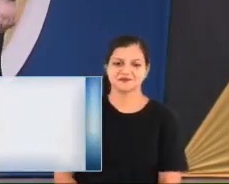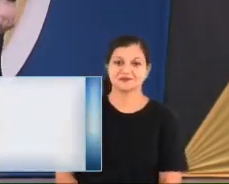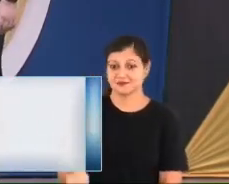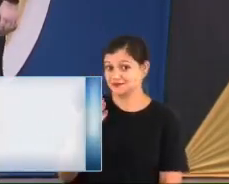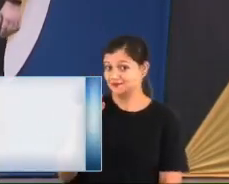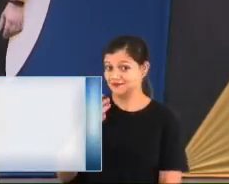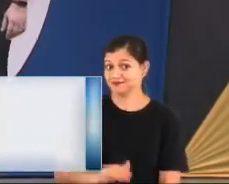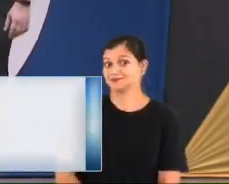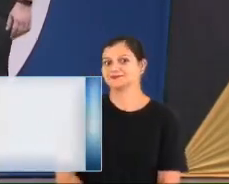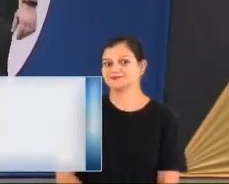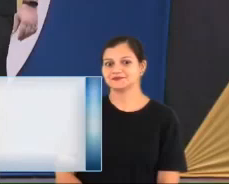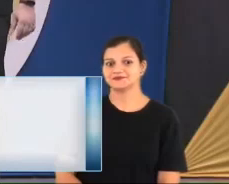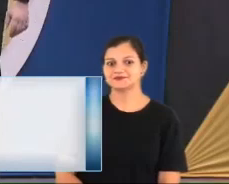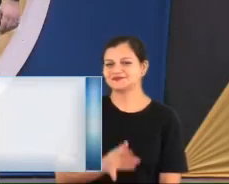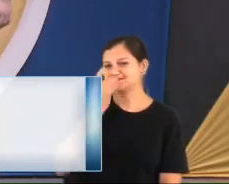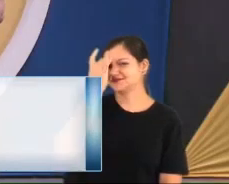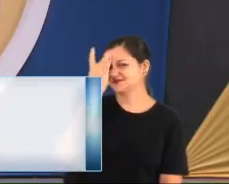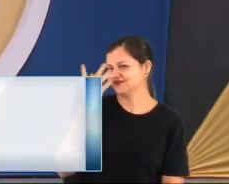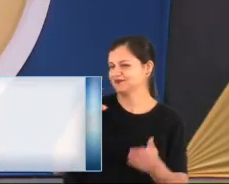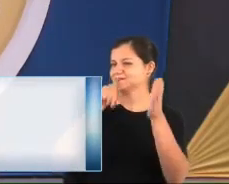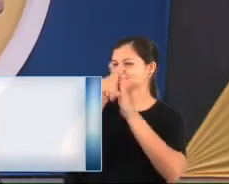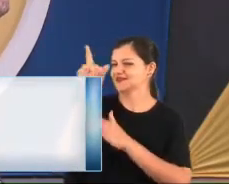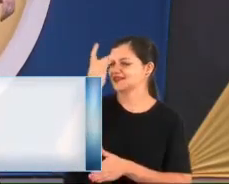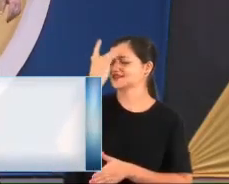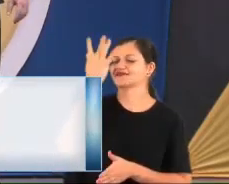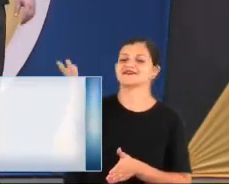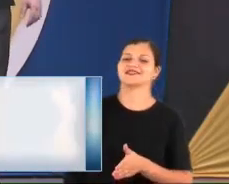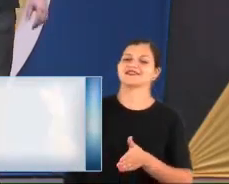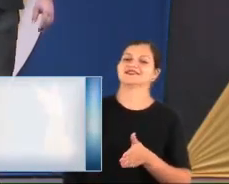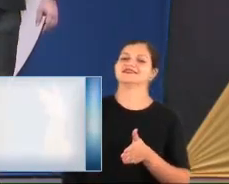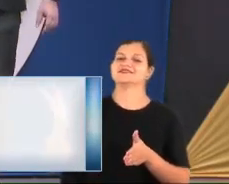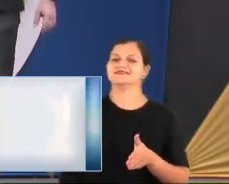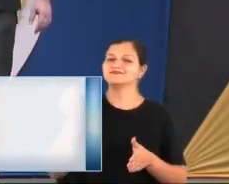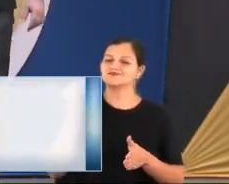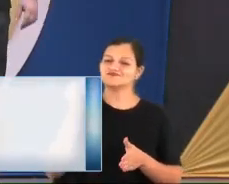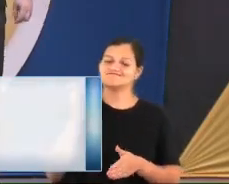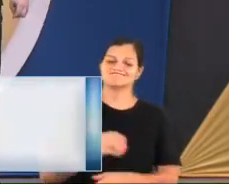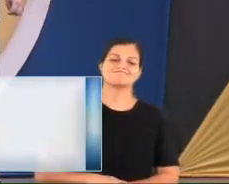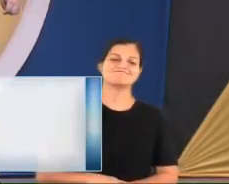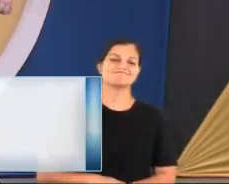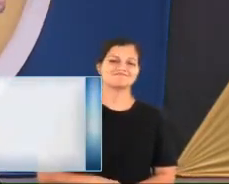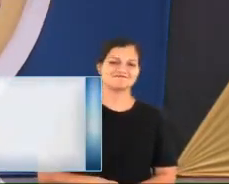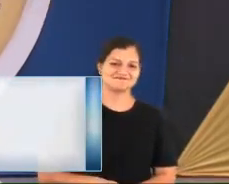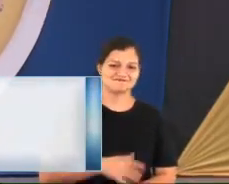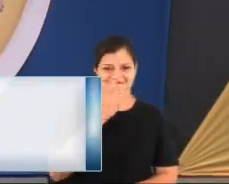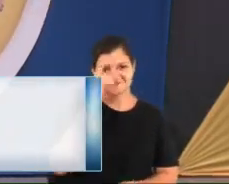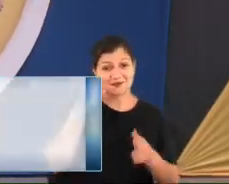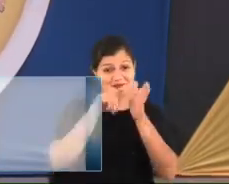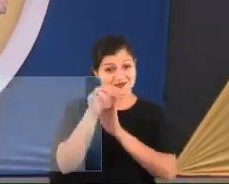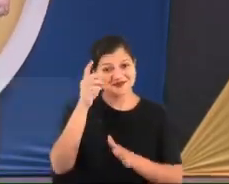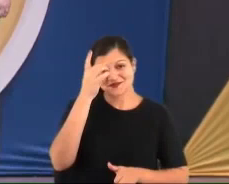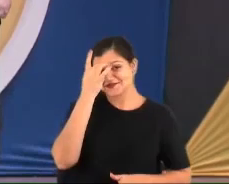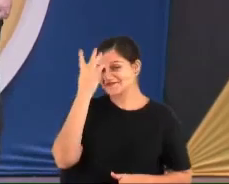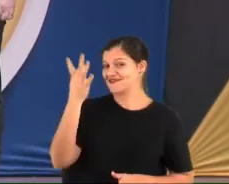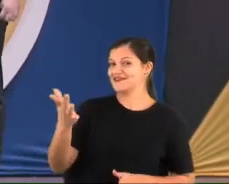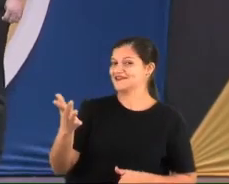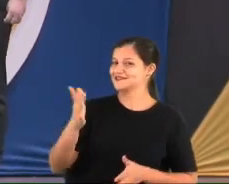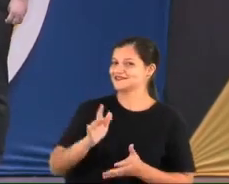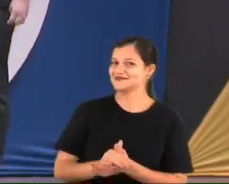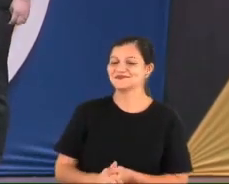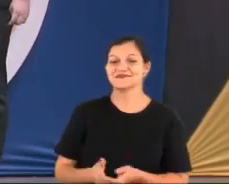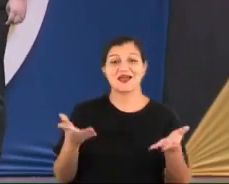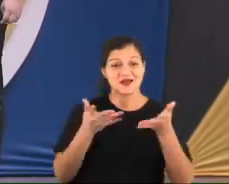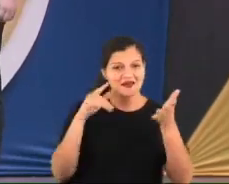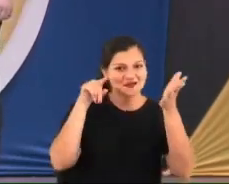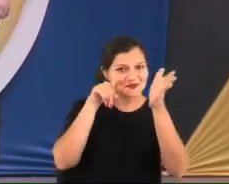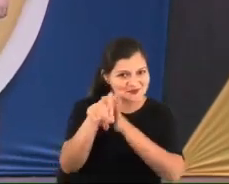Vamos lá. Fácil, Darley. Agora ficou melzinho na chupeta, hein, Darley? Agora a pergunta é fácil. Vamos lá, a